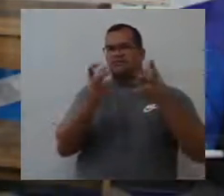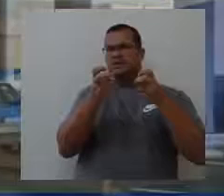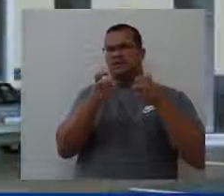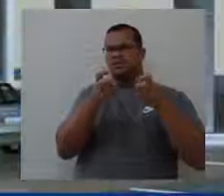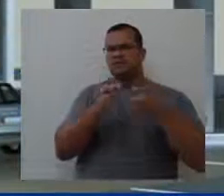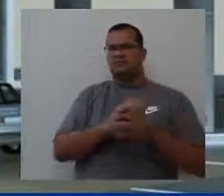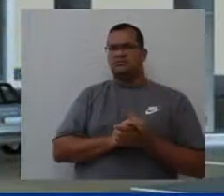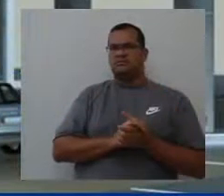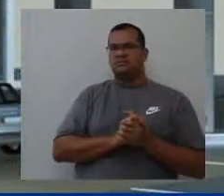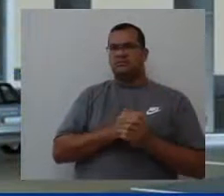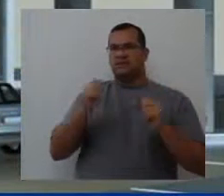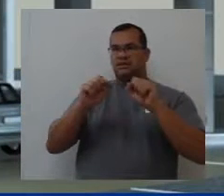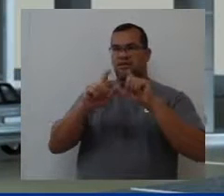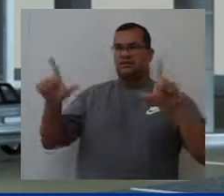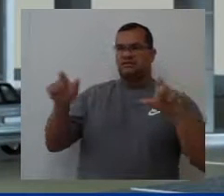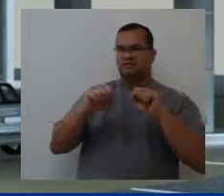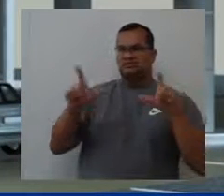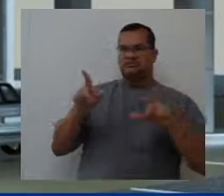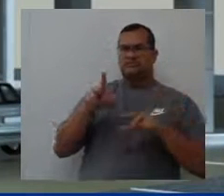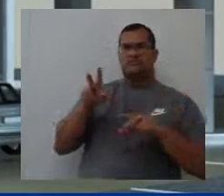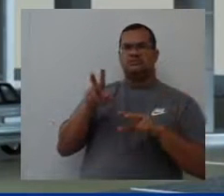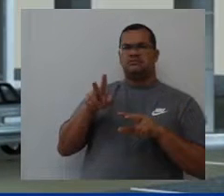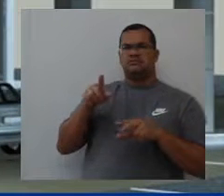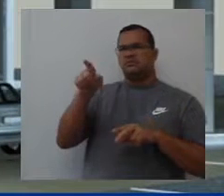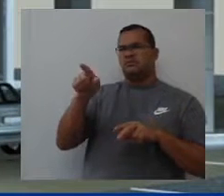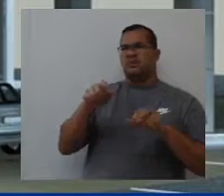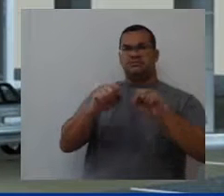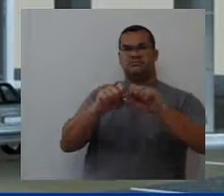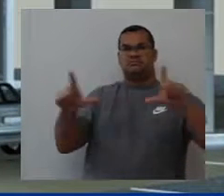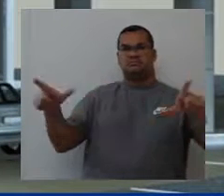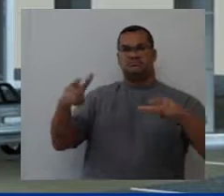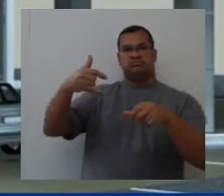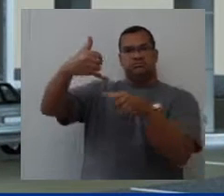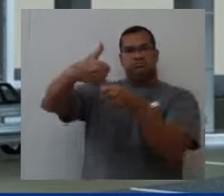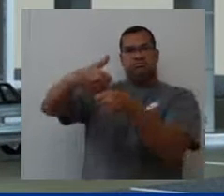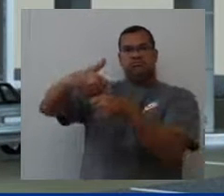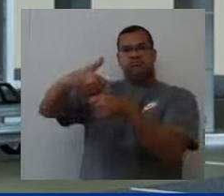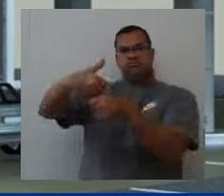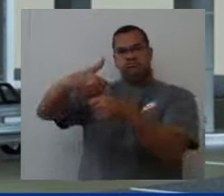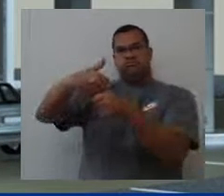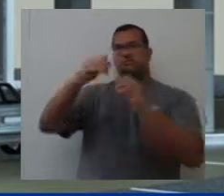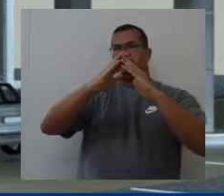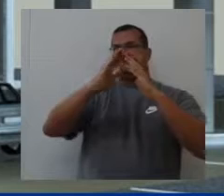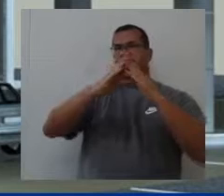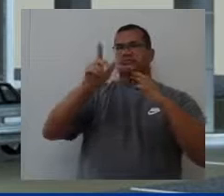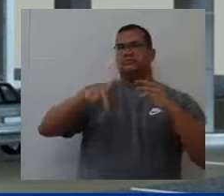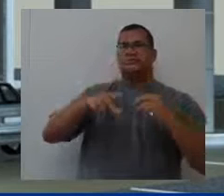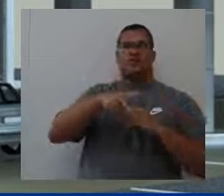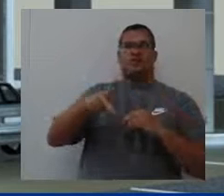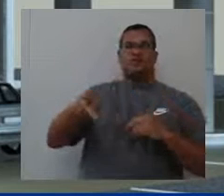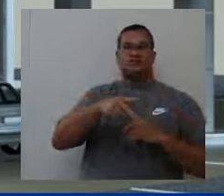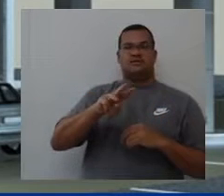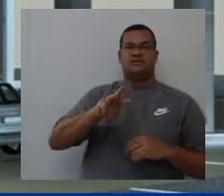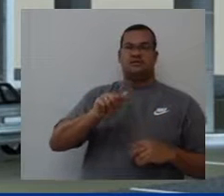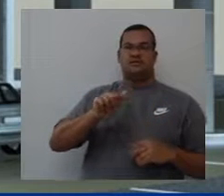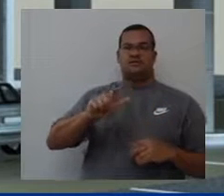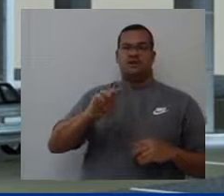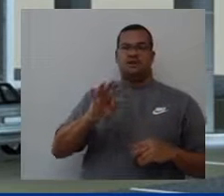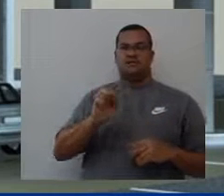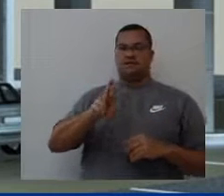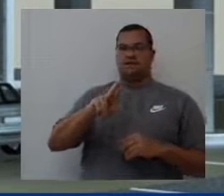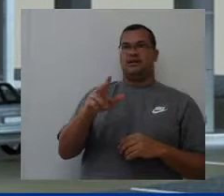tela cheia, Vitor? Você está percebendo aí? Um posto de combustível é o posto do professor Walter. Brincadeira, tá, gente? Não tem um posto de